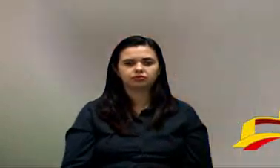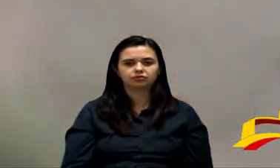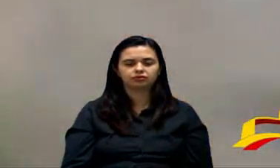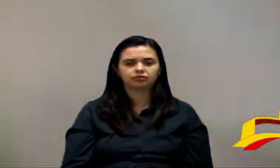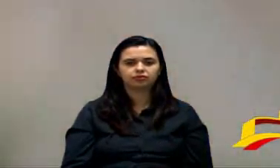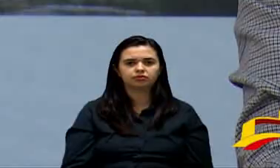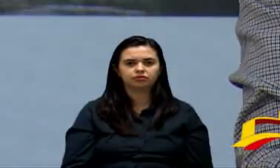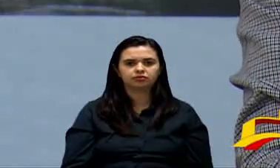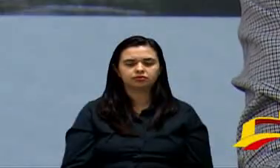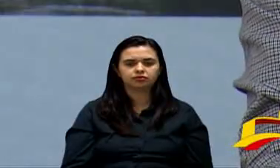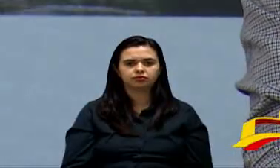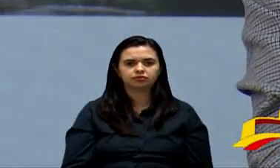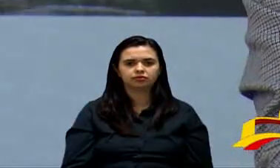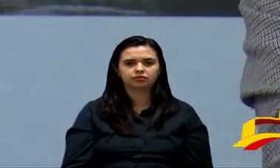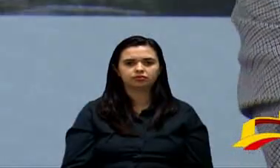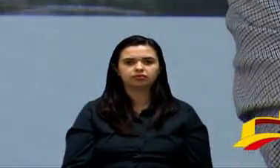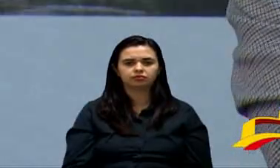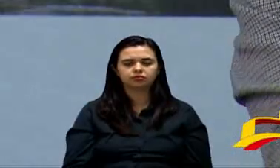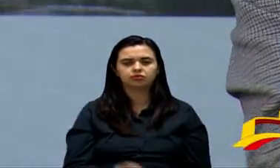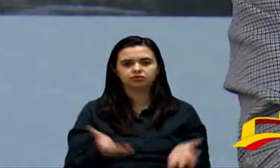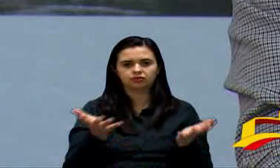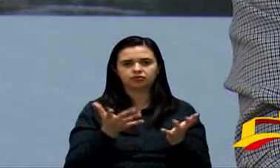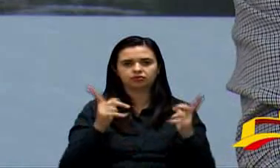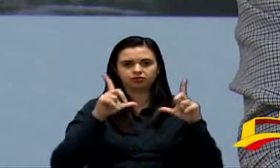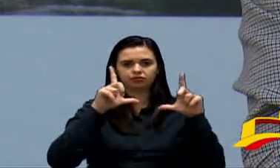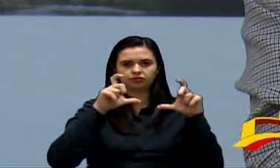Sim, eu vou mostrar uma foto da escola.